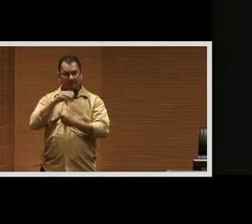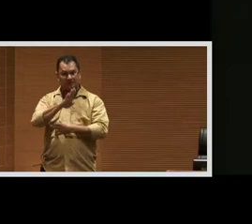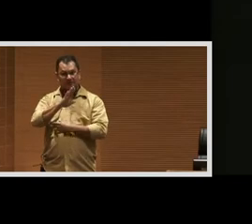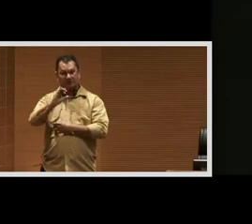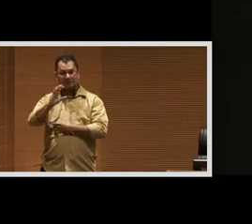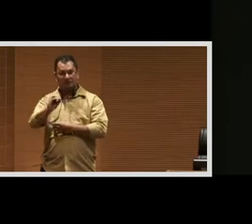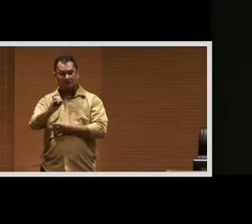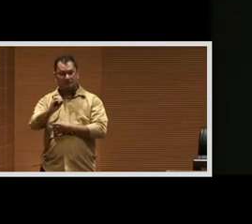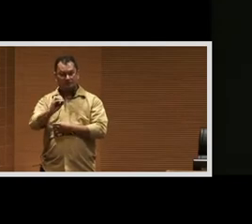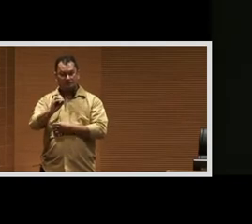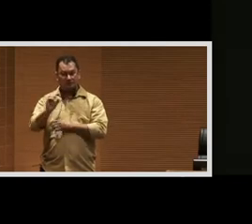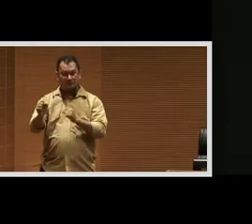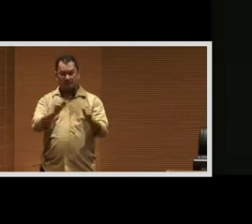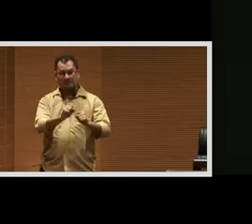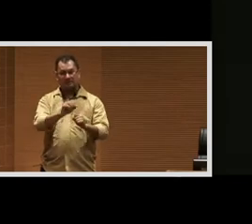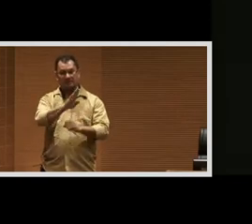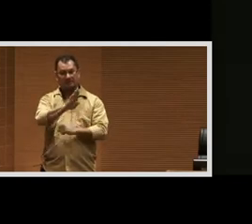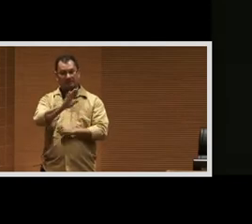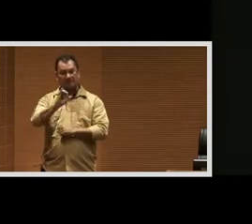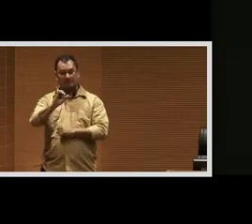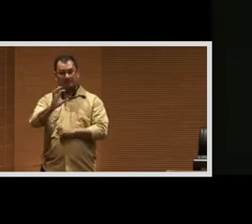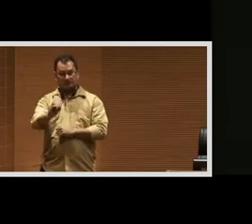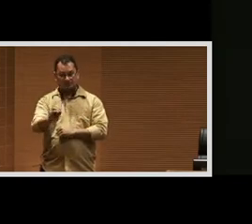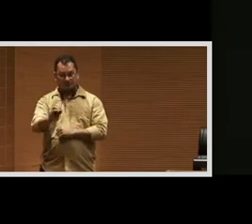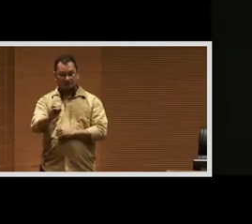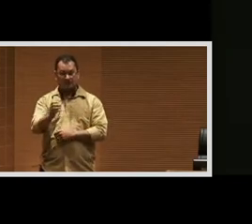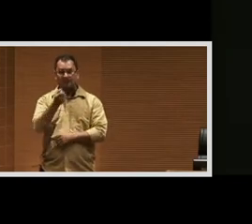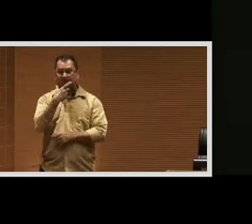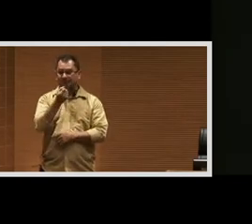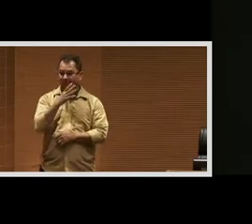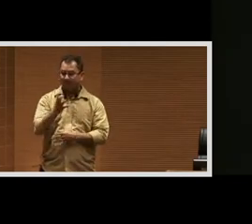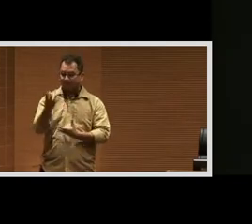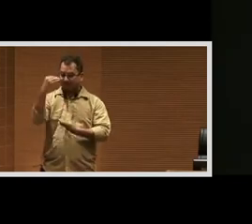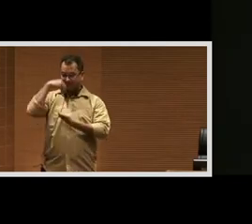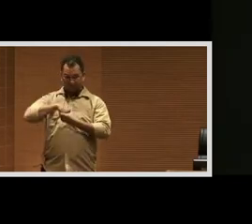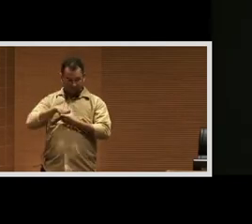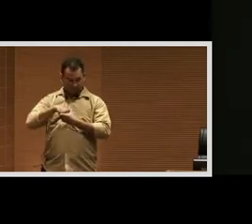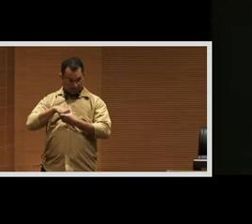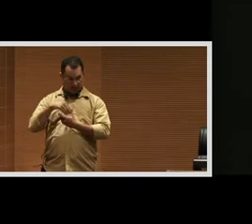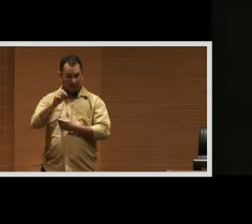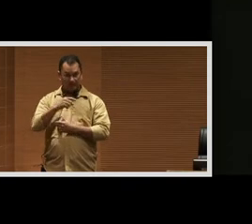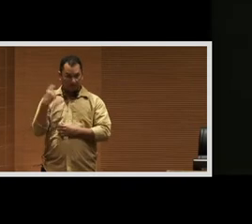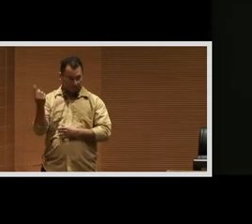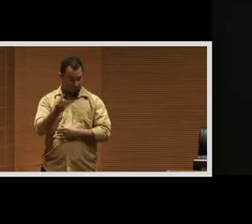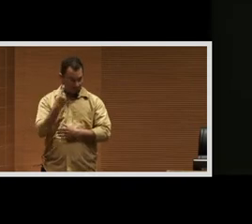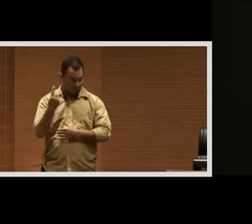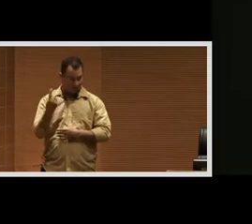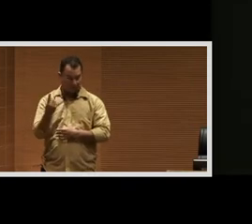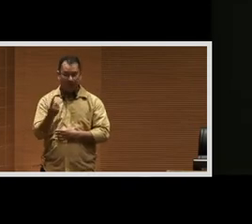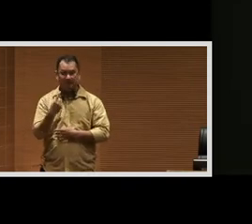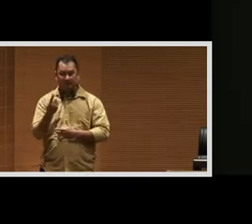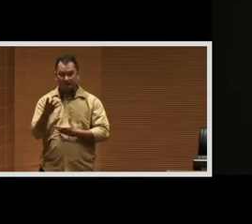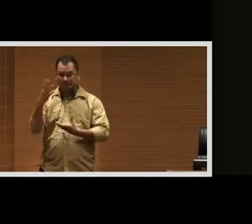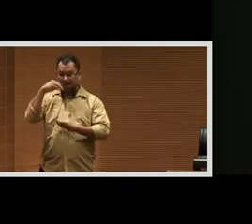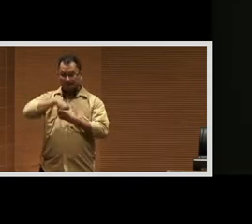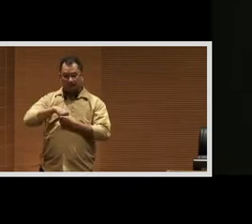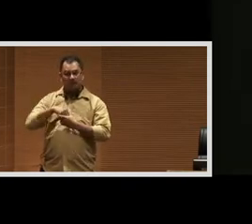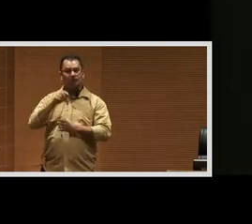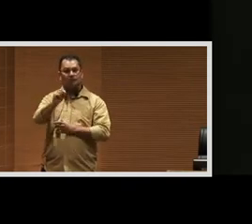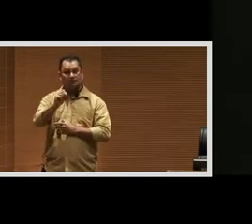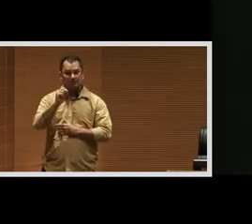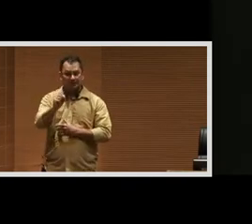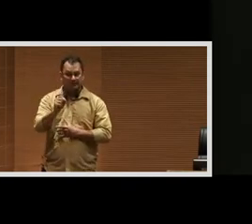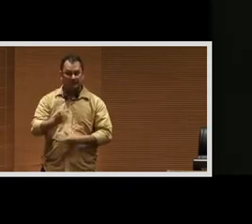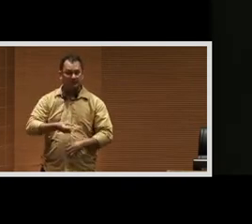a biomedicalização. E essa internalização, o que nós estamos incorporando, introjetando?